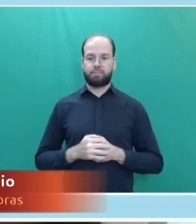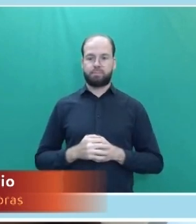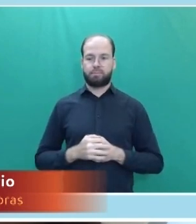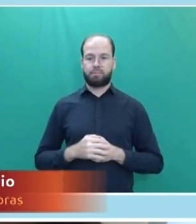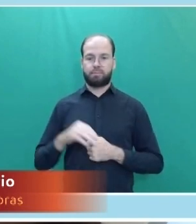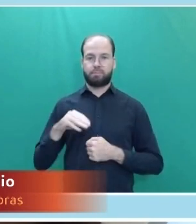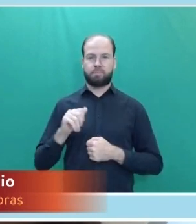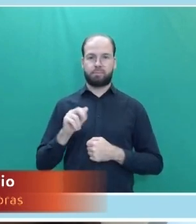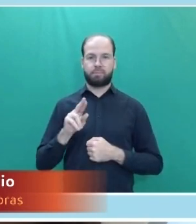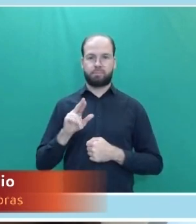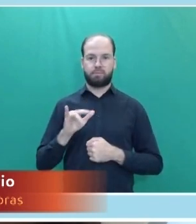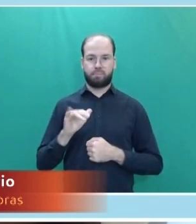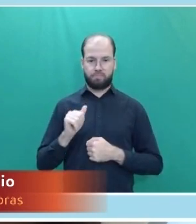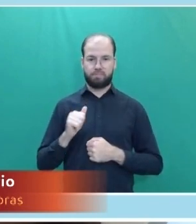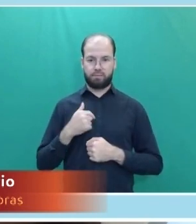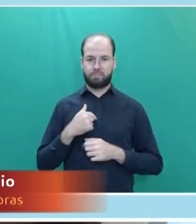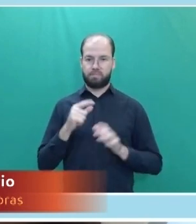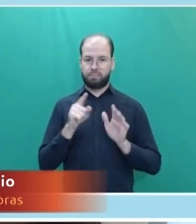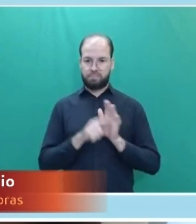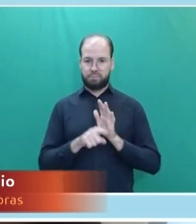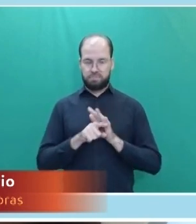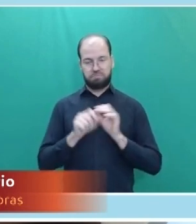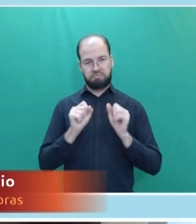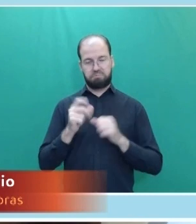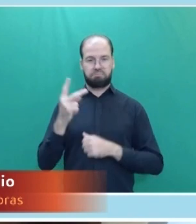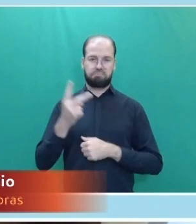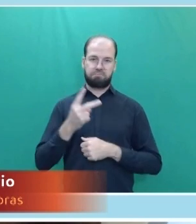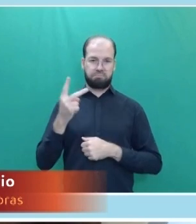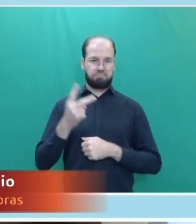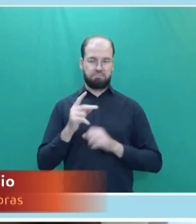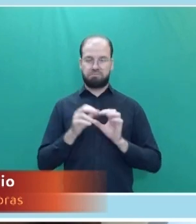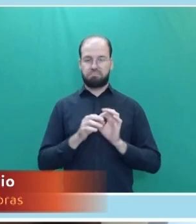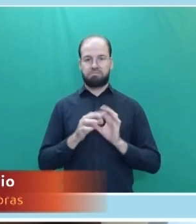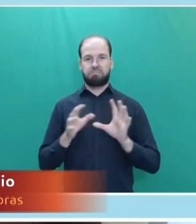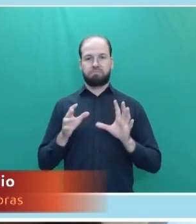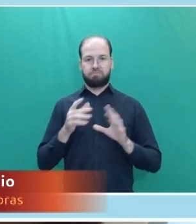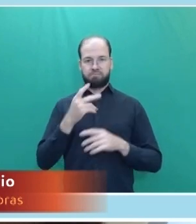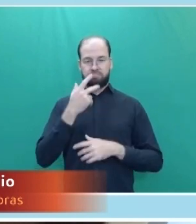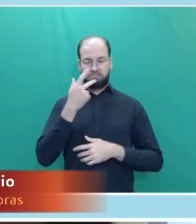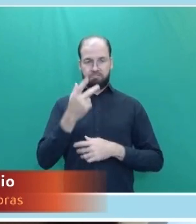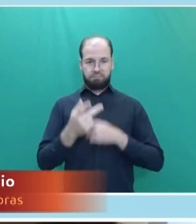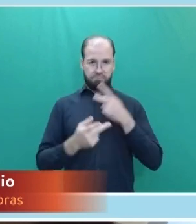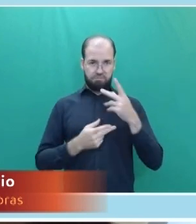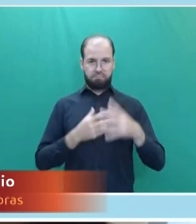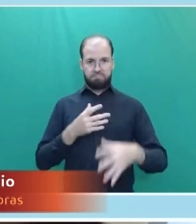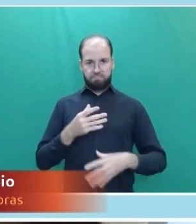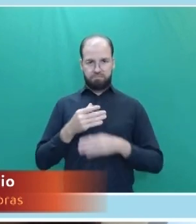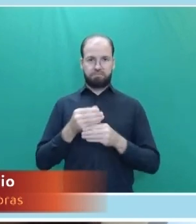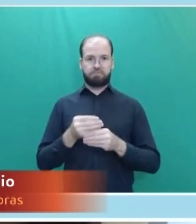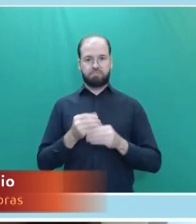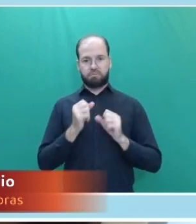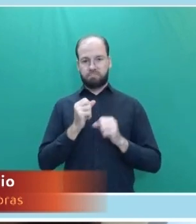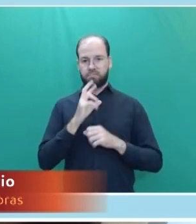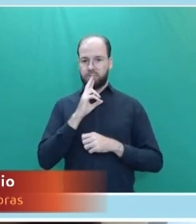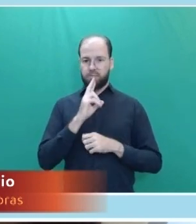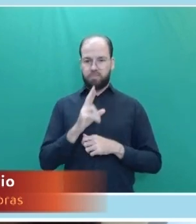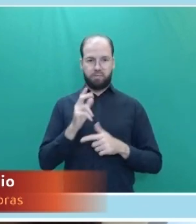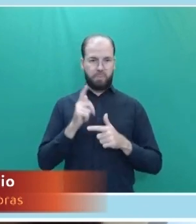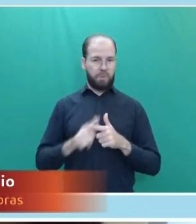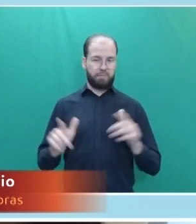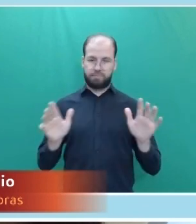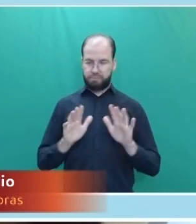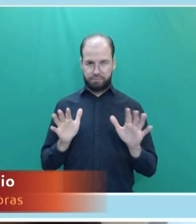Maria, eu vou passando perguntas para vocês, mas claro, se vocês quiserem fazer, né, algum tipo de comentário sobre a resposta anterior também, está tudo